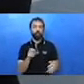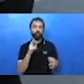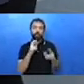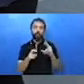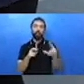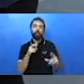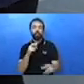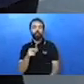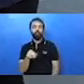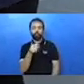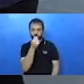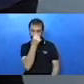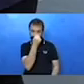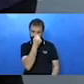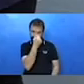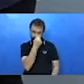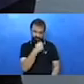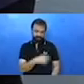responder.